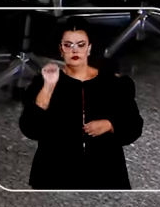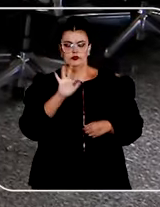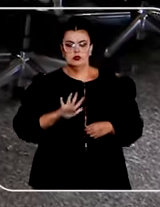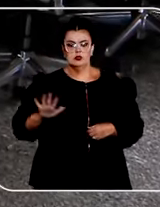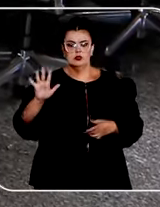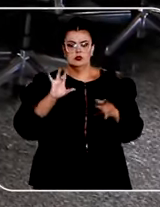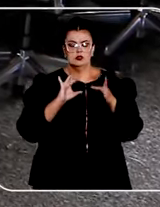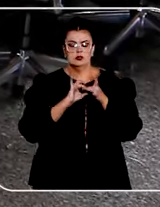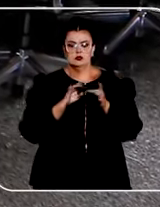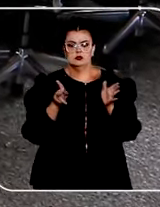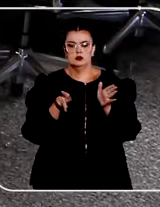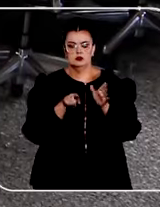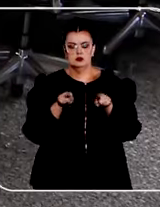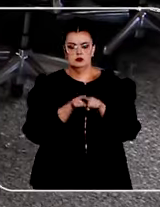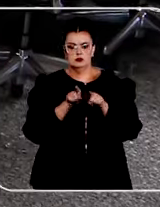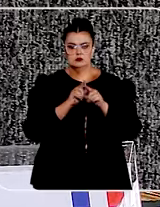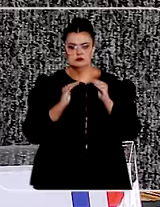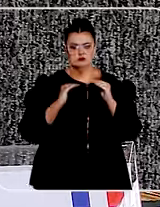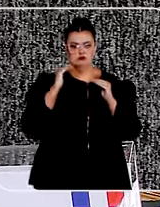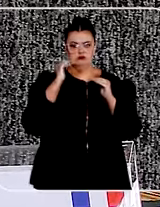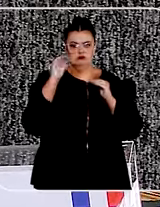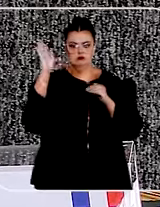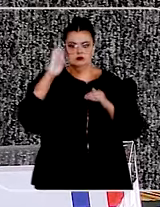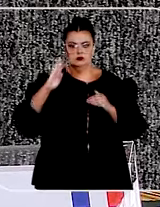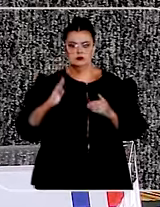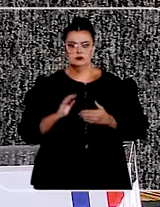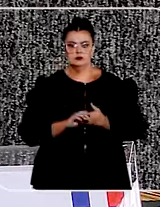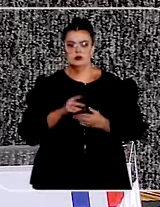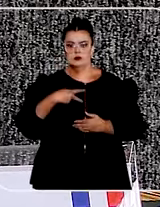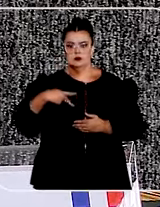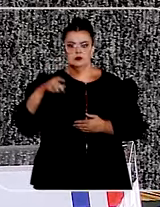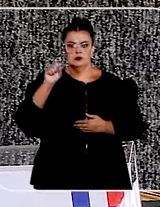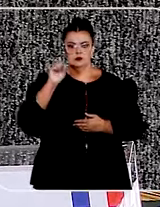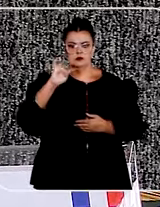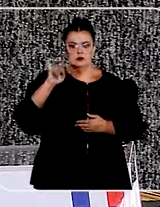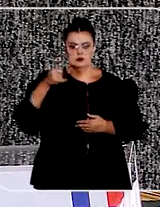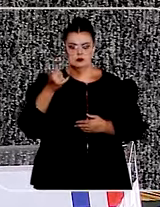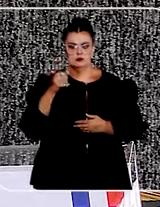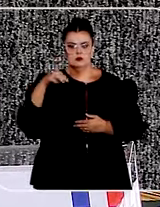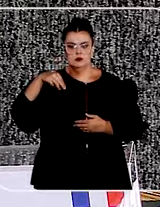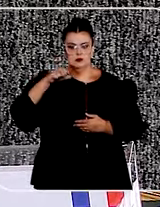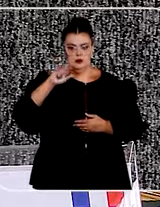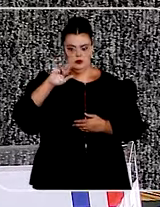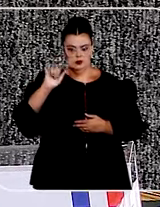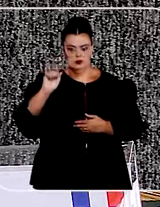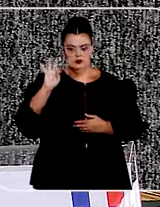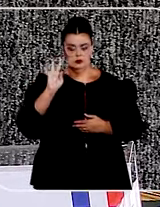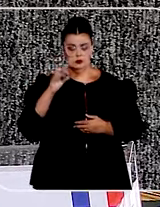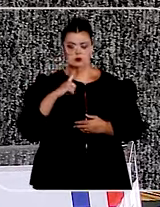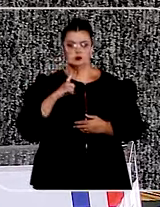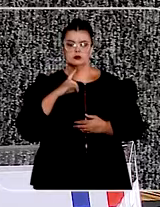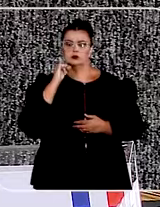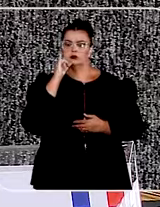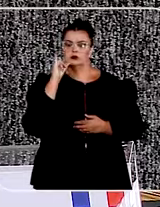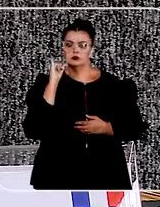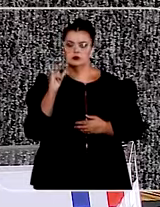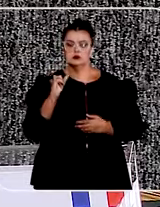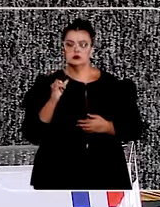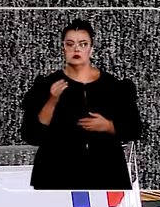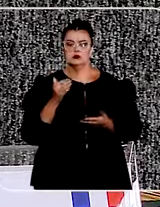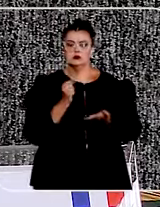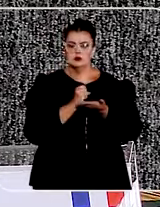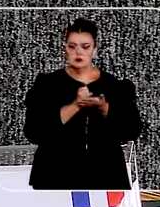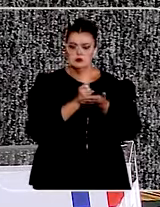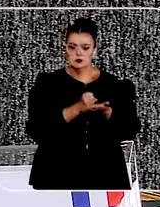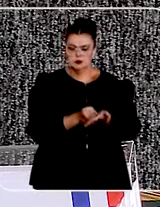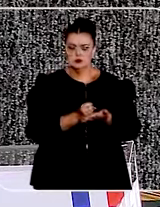integrantes da diplomacia brasileira a presidente do STJ Ministra Maria Teresa de Assis Moura ressaltou a colaboração